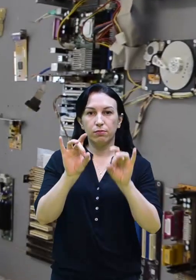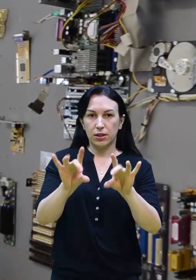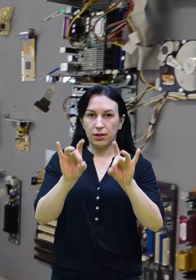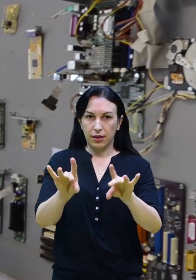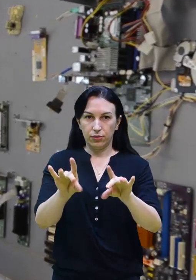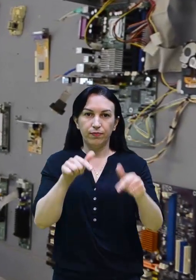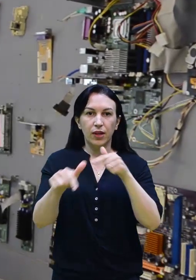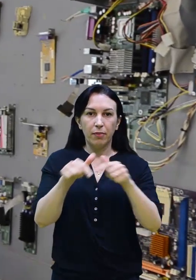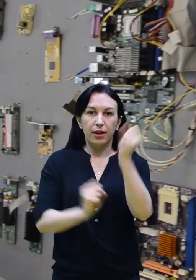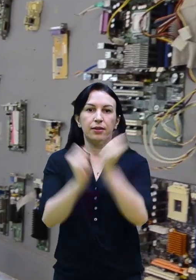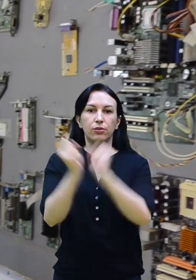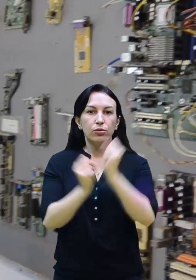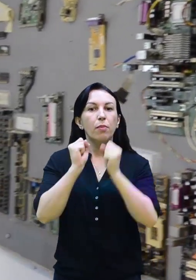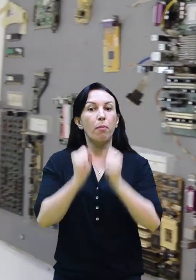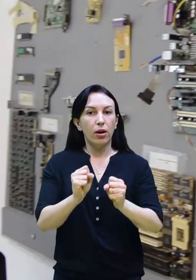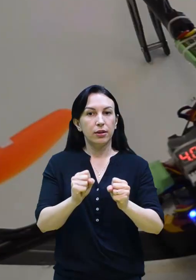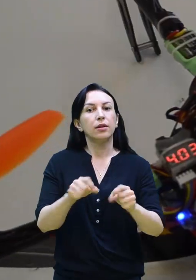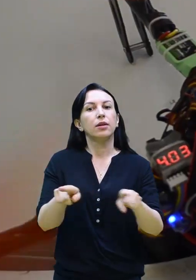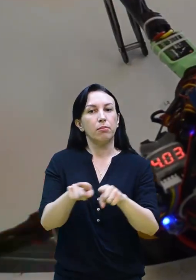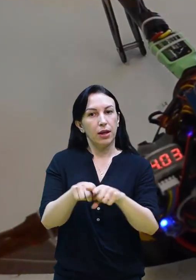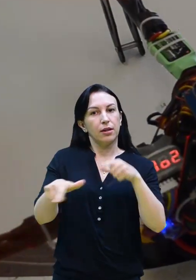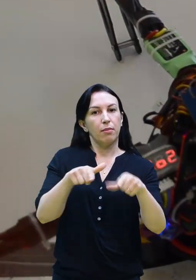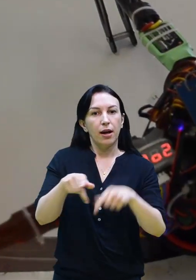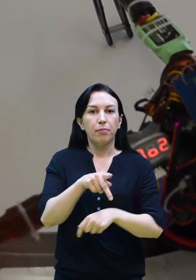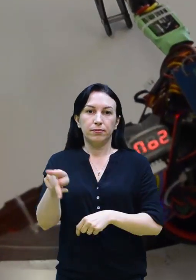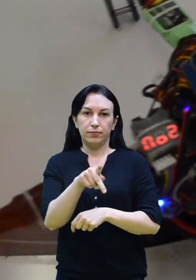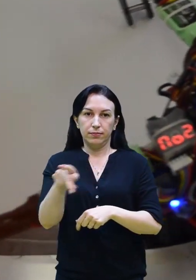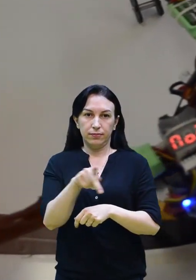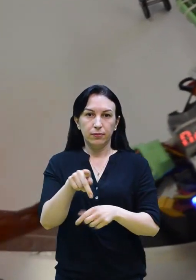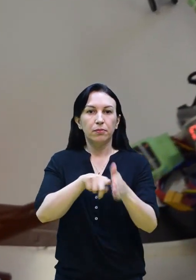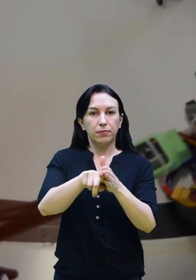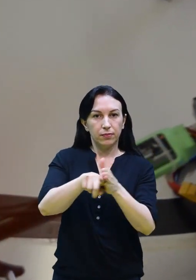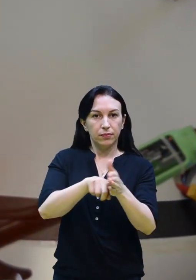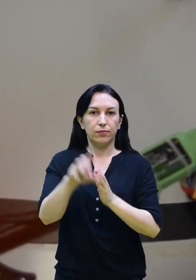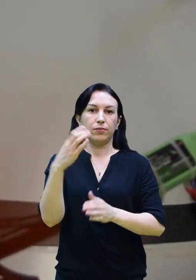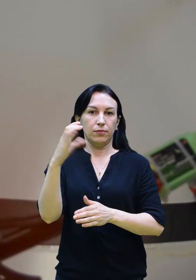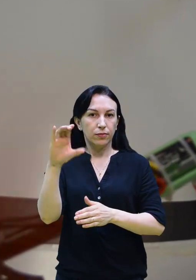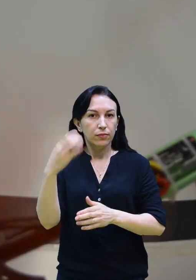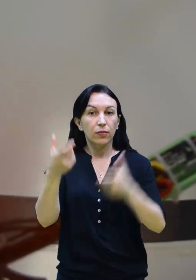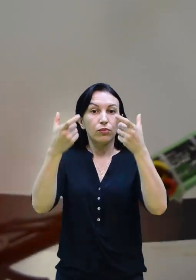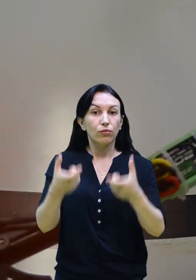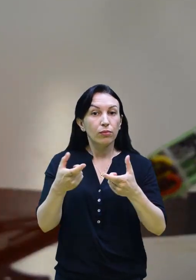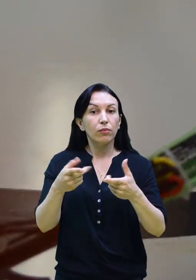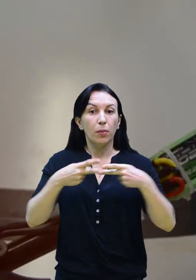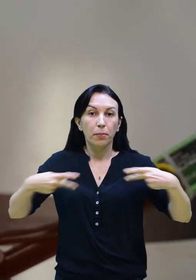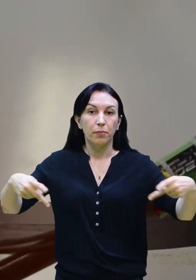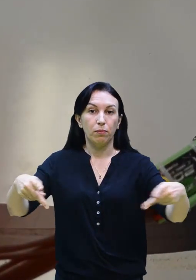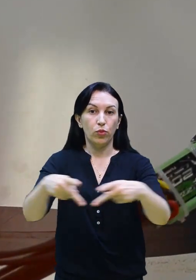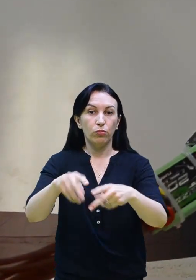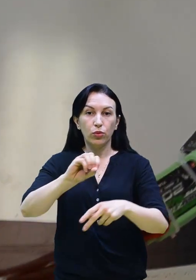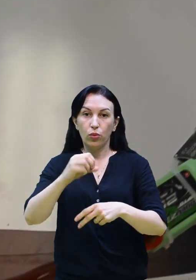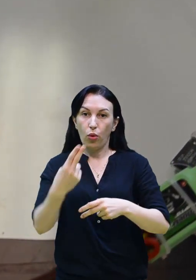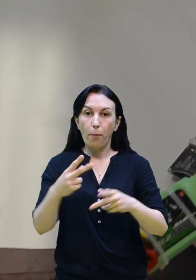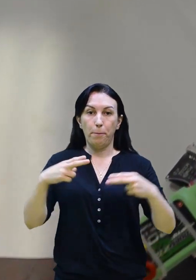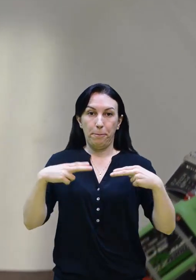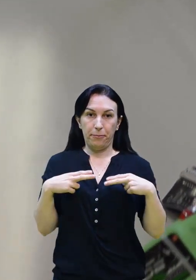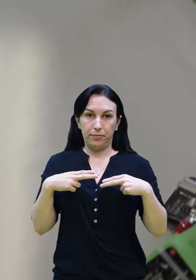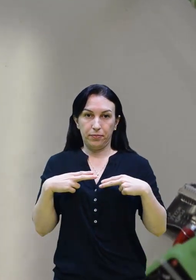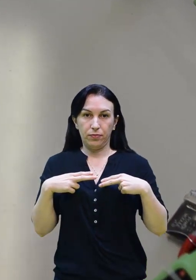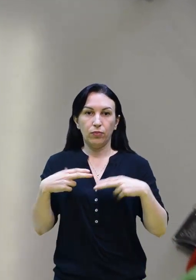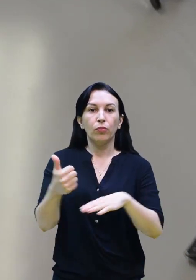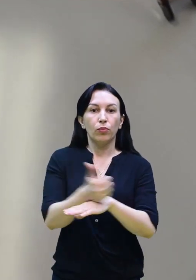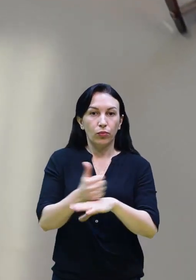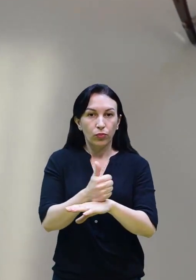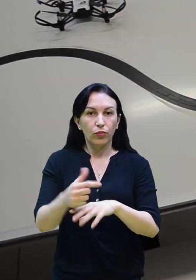suporte técnico especializado. Além de atuar na indústria, ainda pode atuar como docência e pesquisa científica em instituições públicas e privadas.